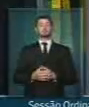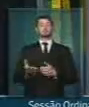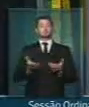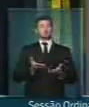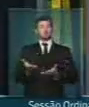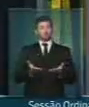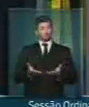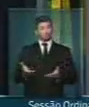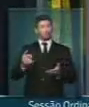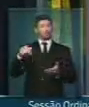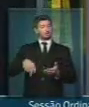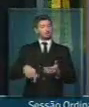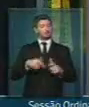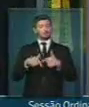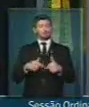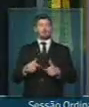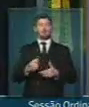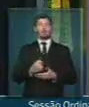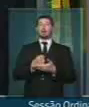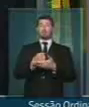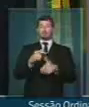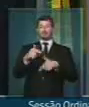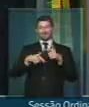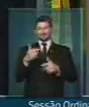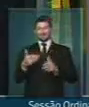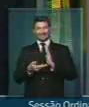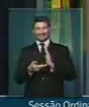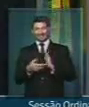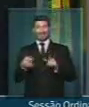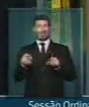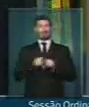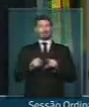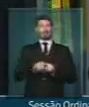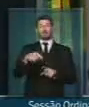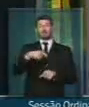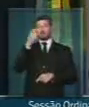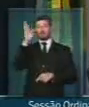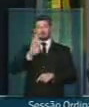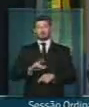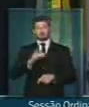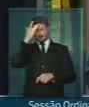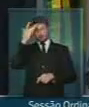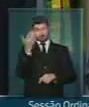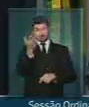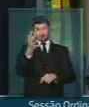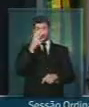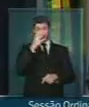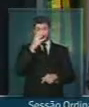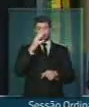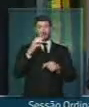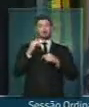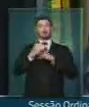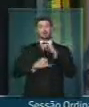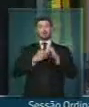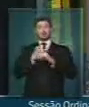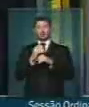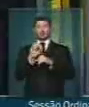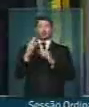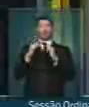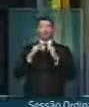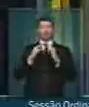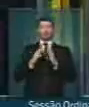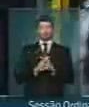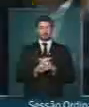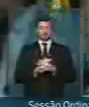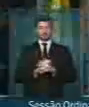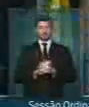servidores, assistentes da TV Câmara e da Voz do Brasil e aqueles que nos acompanham pela internet. Senhor presidente,